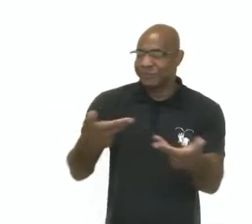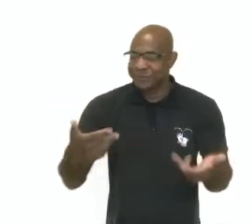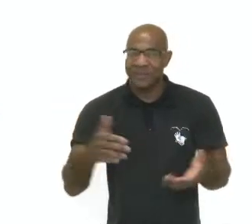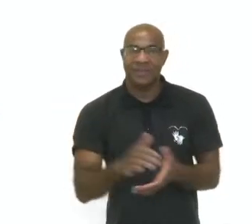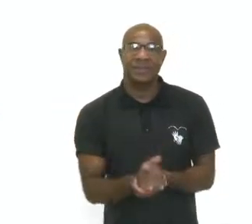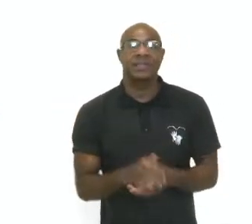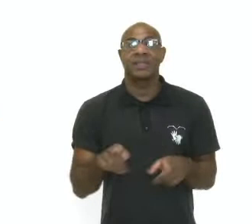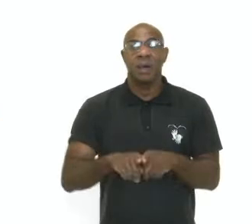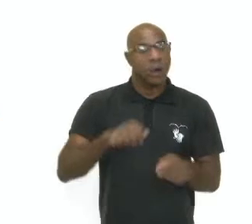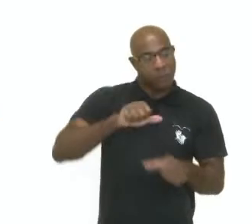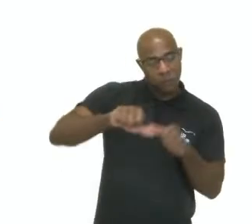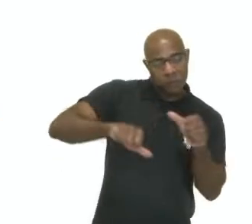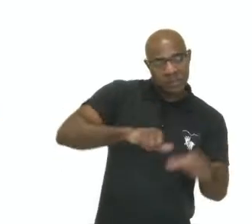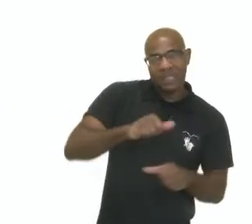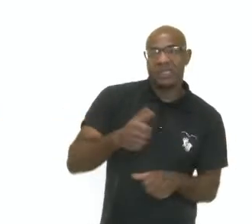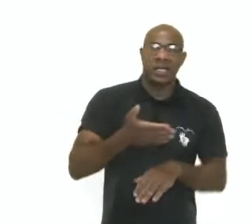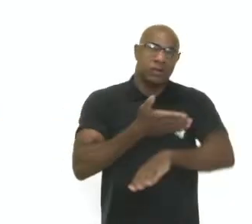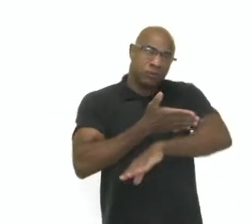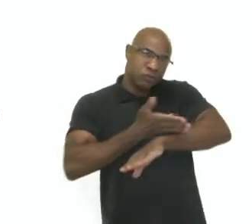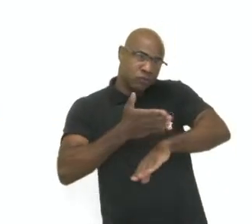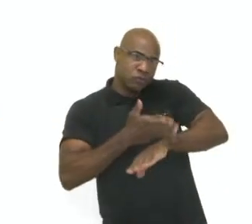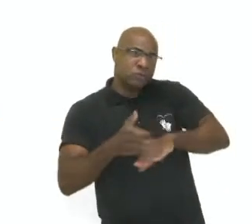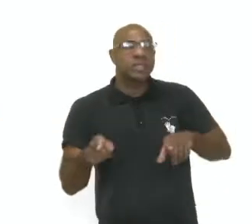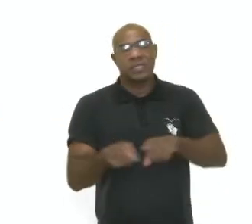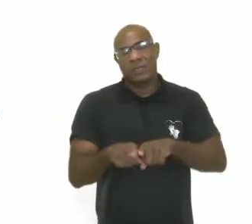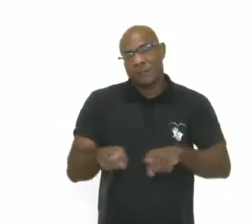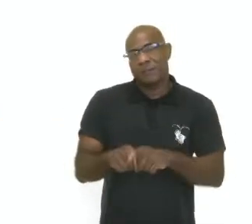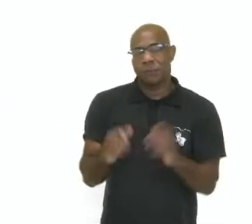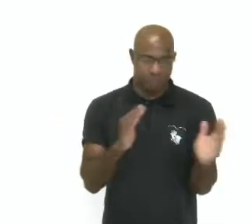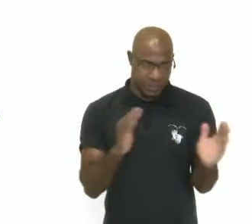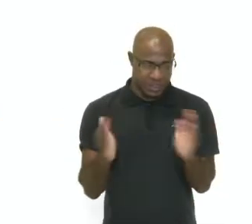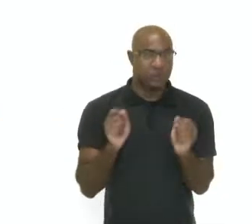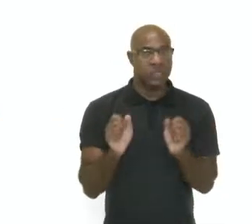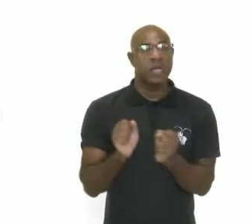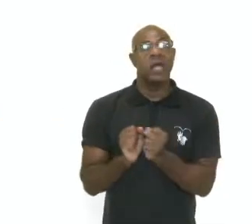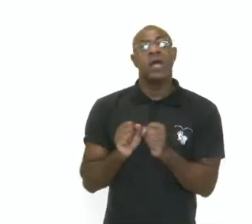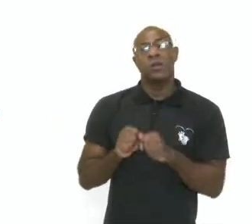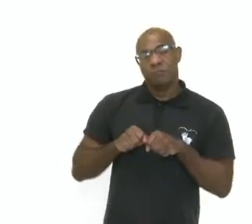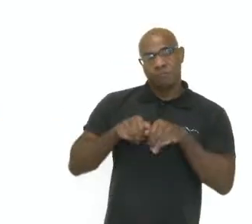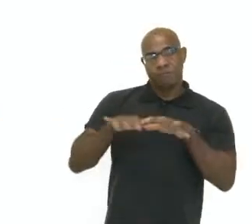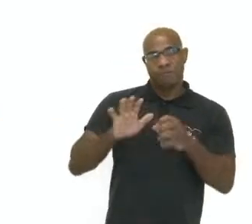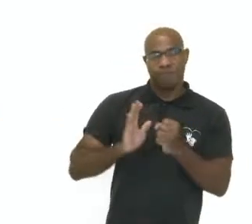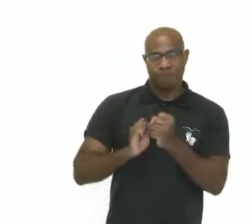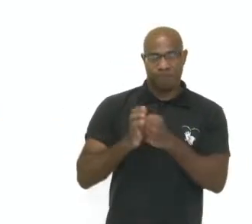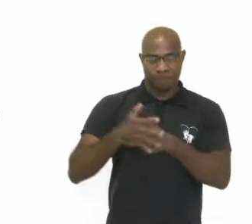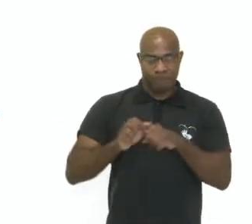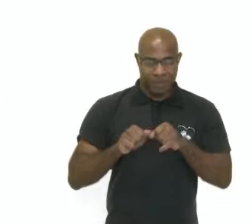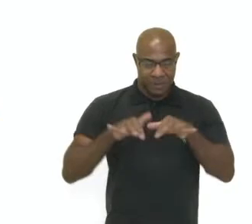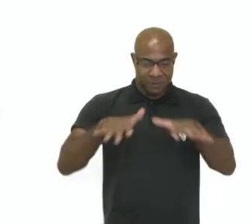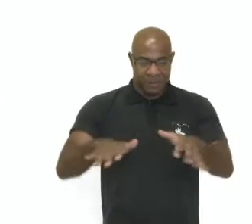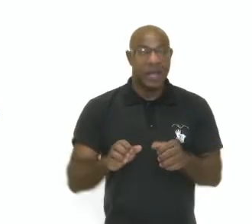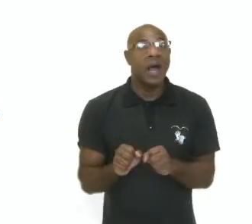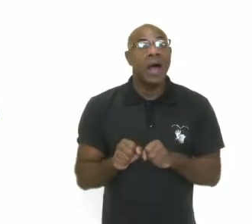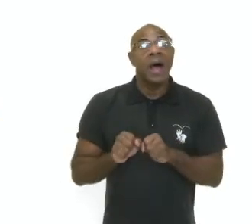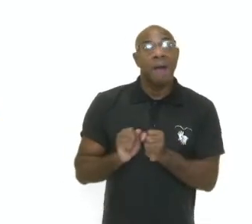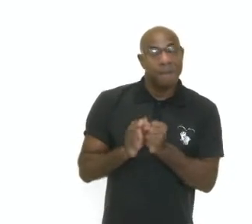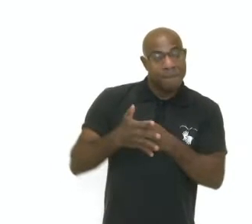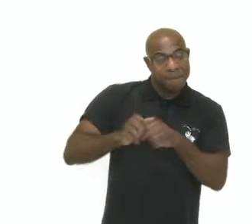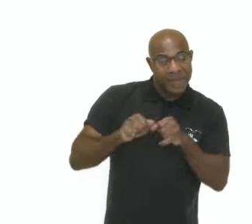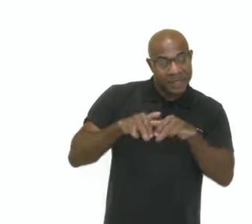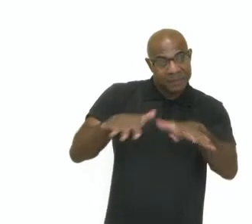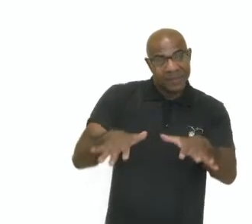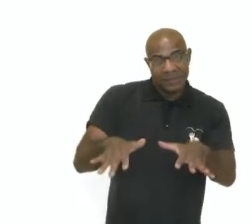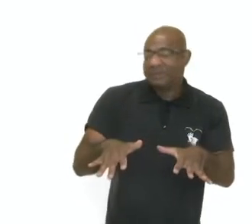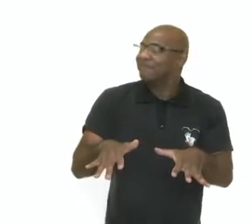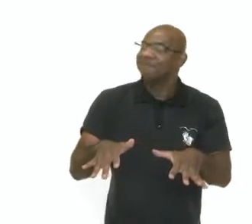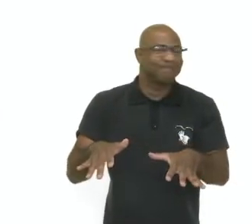mudanças de hábito e ativismo em termos de pandemia. Confira! A pandemia não deu trégua para o meio